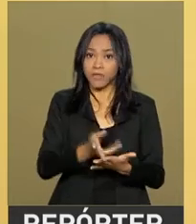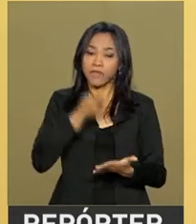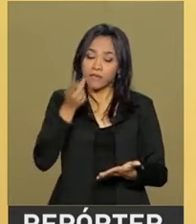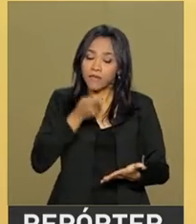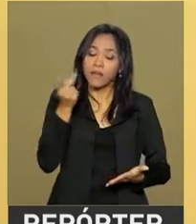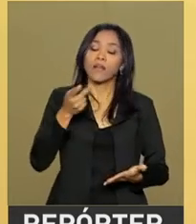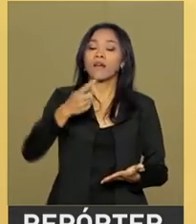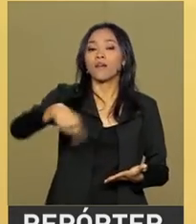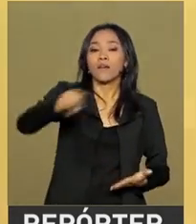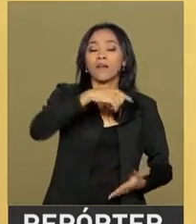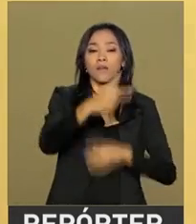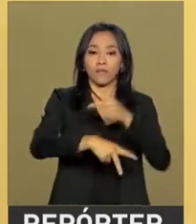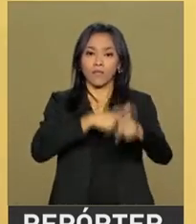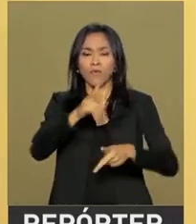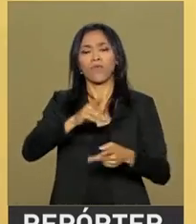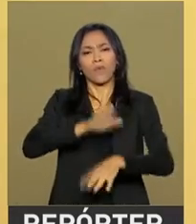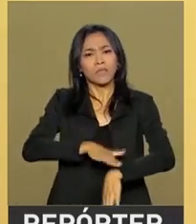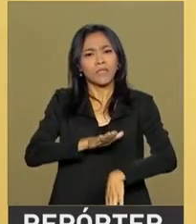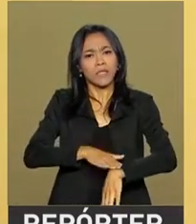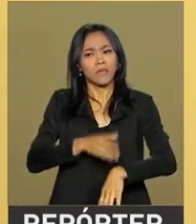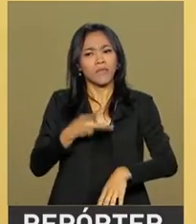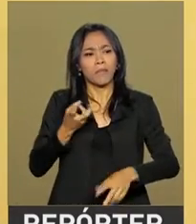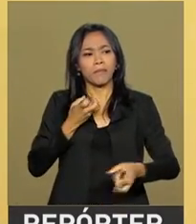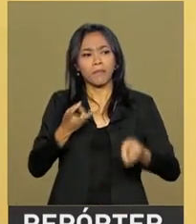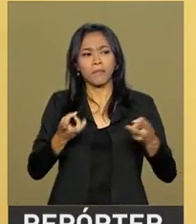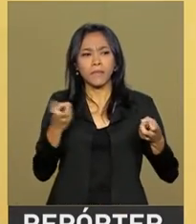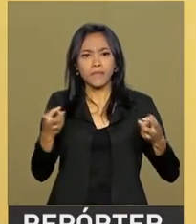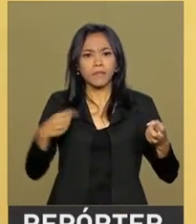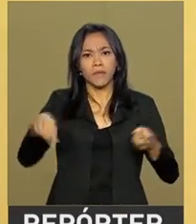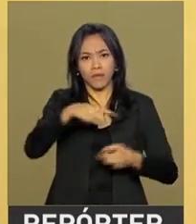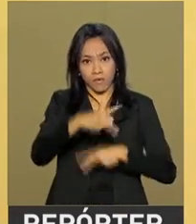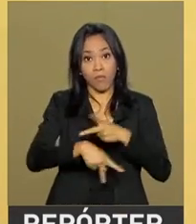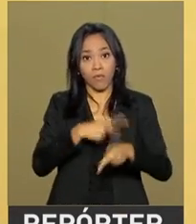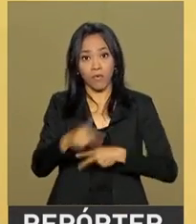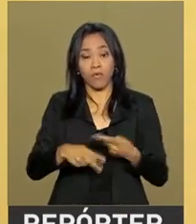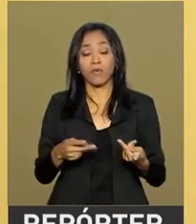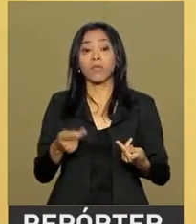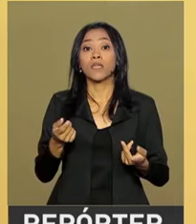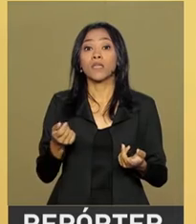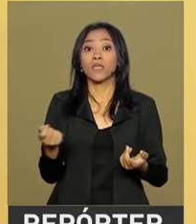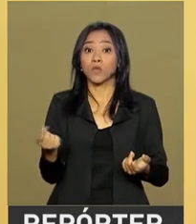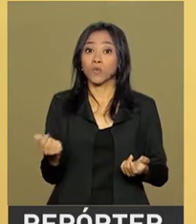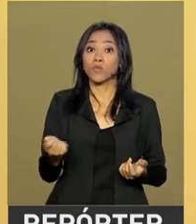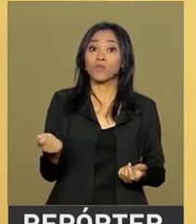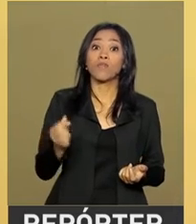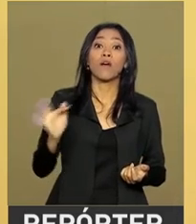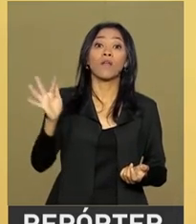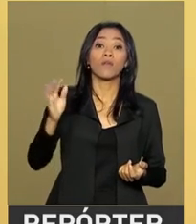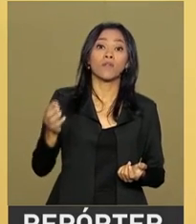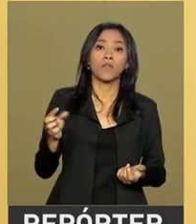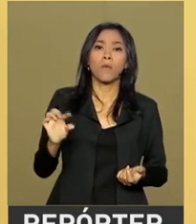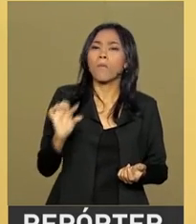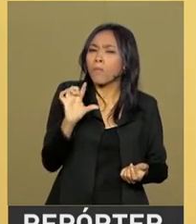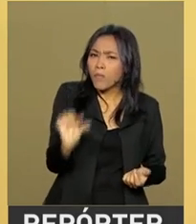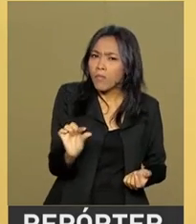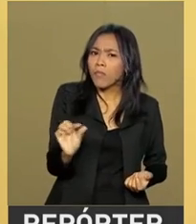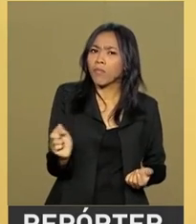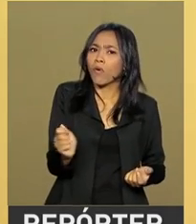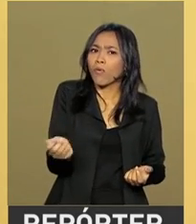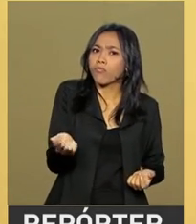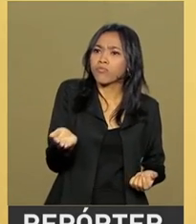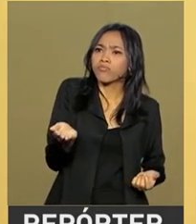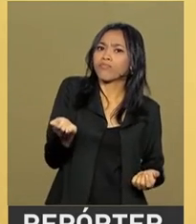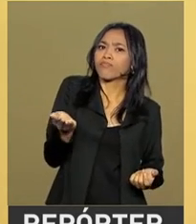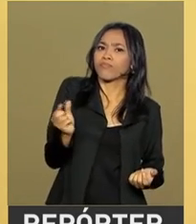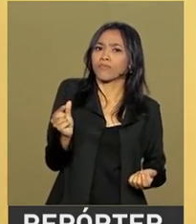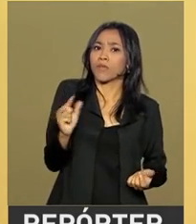população, com o tempo, vai cada dia perceber de que os preços estão subindo menos, estão subindo abaixo